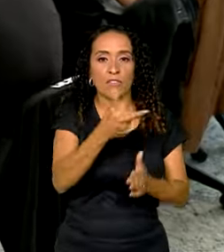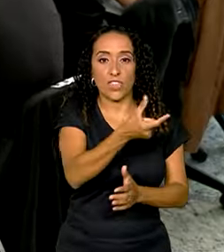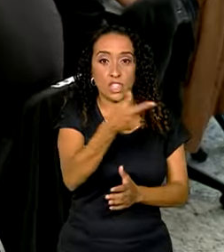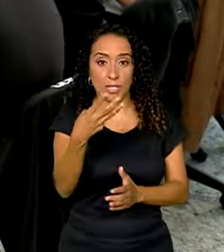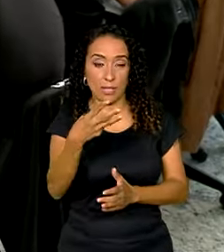23.000